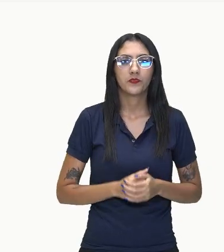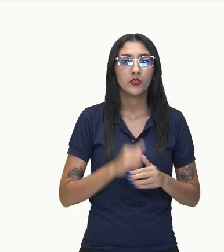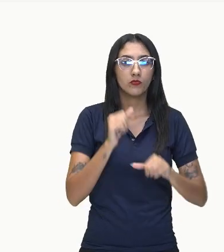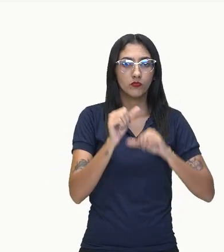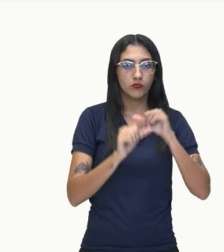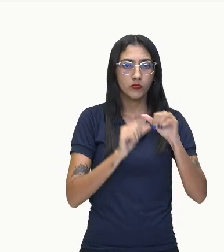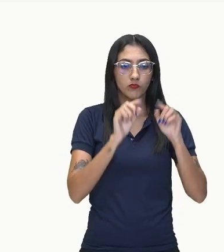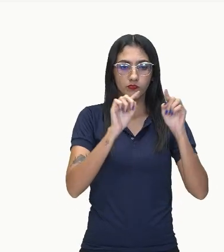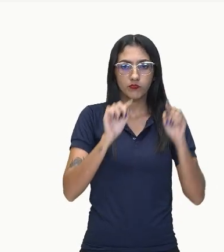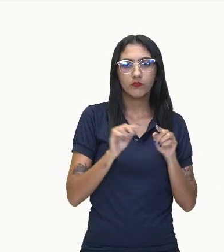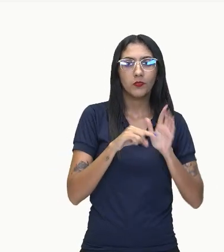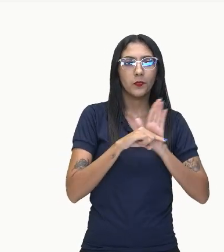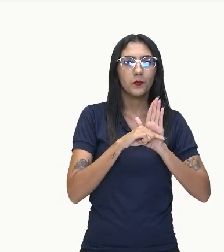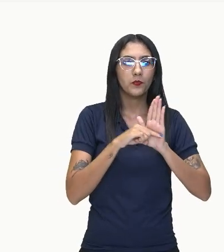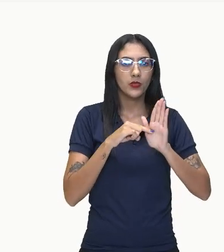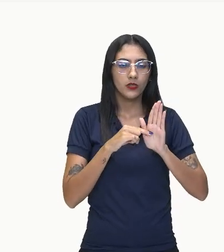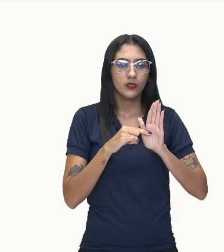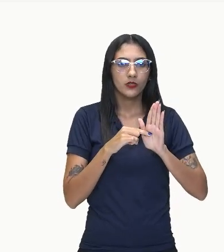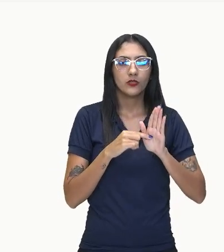Substituindo, nós vamos ter